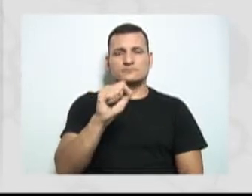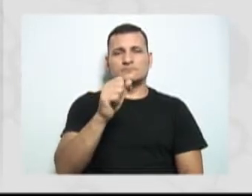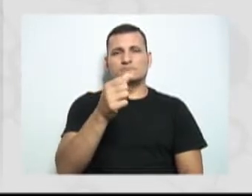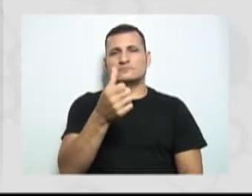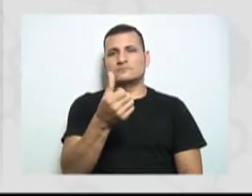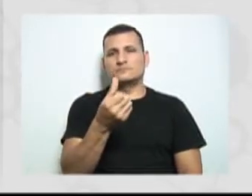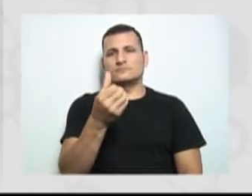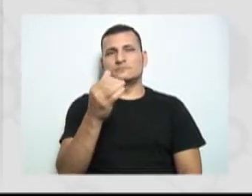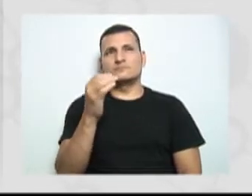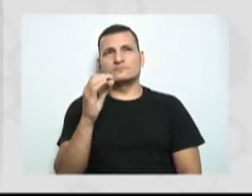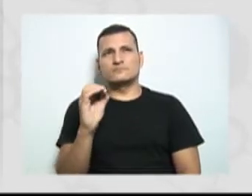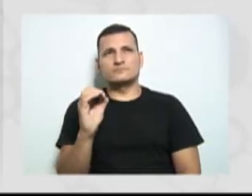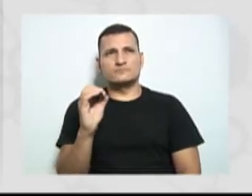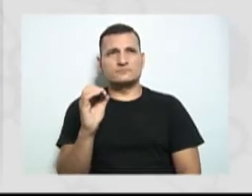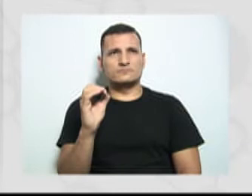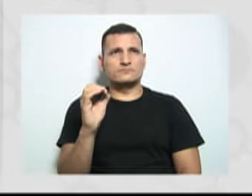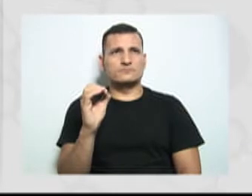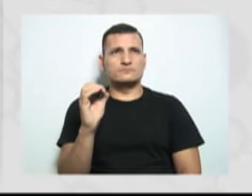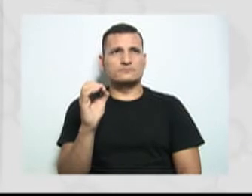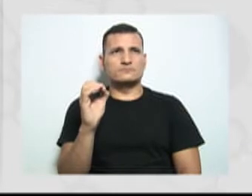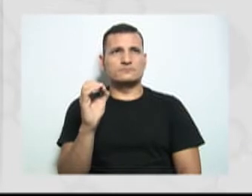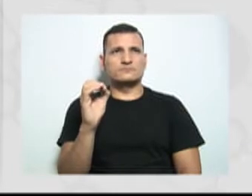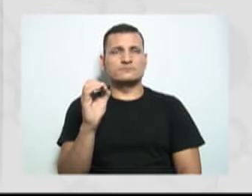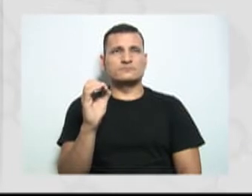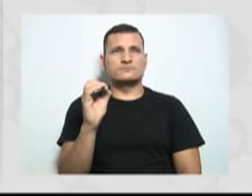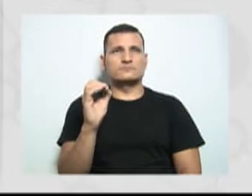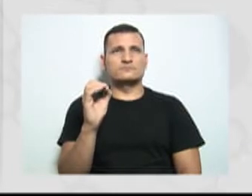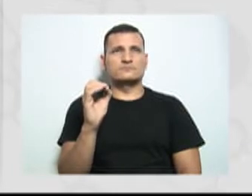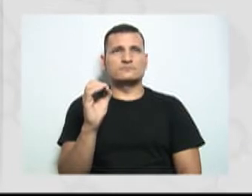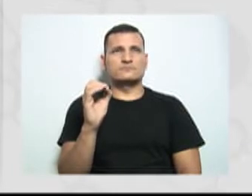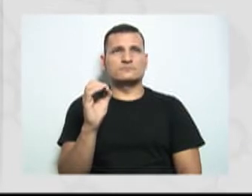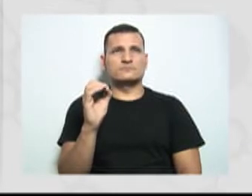7.860. Margem de contribuição de